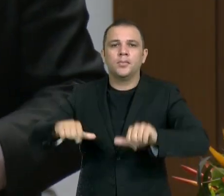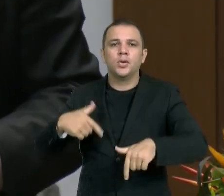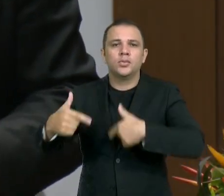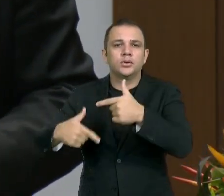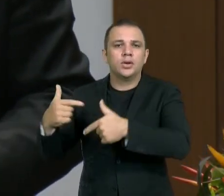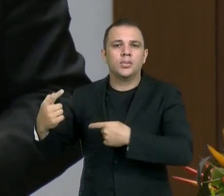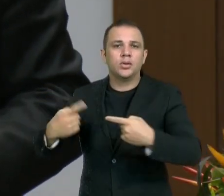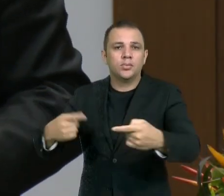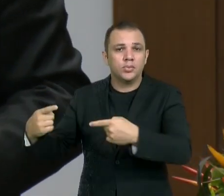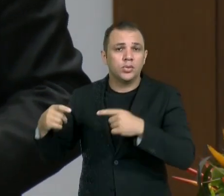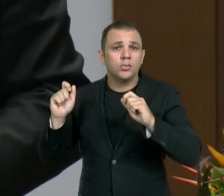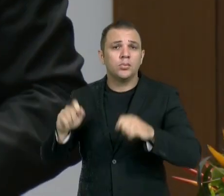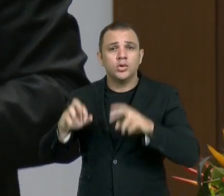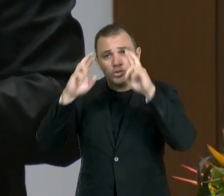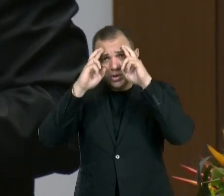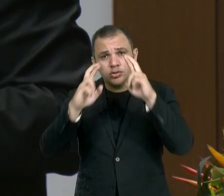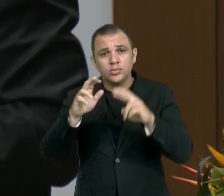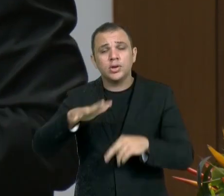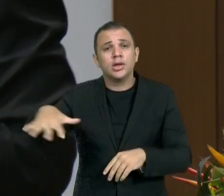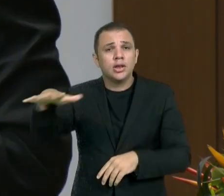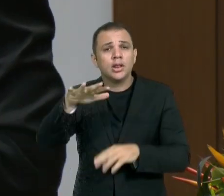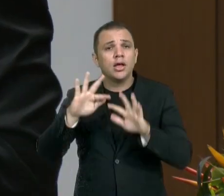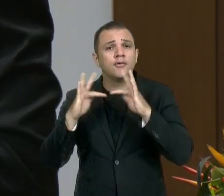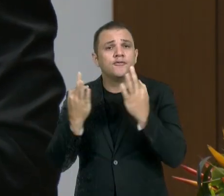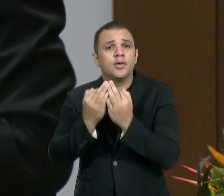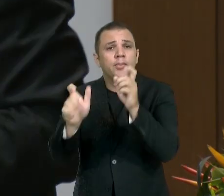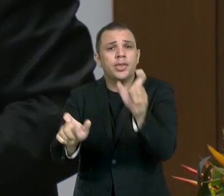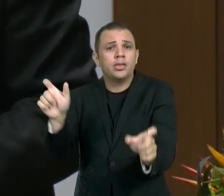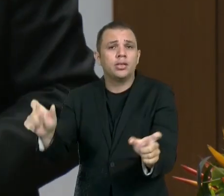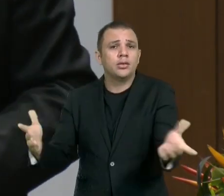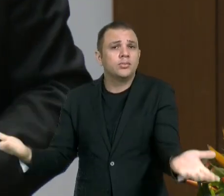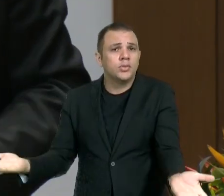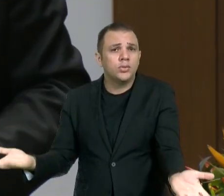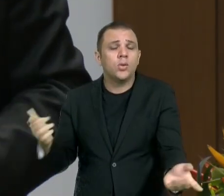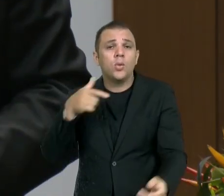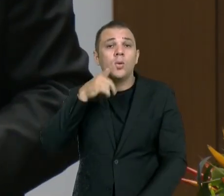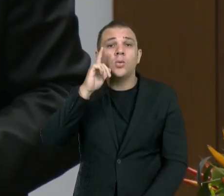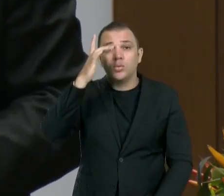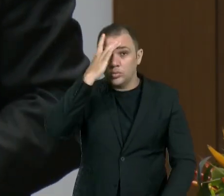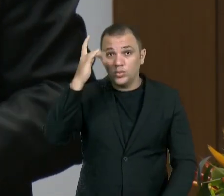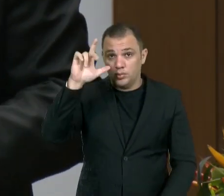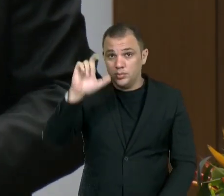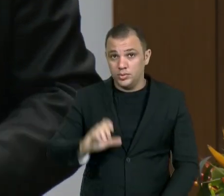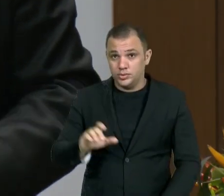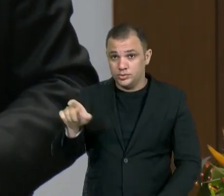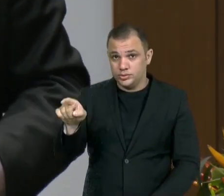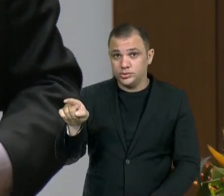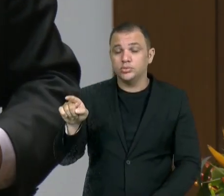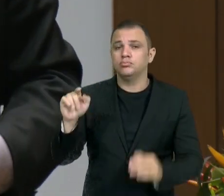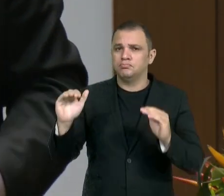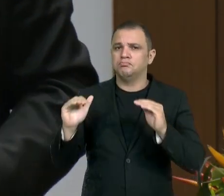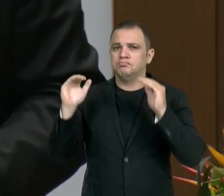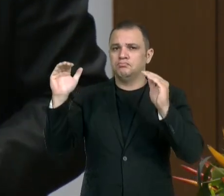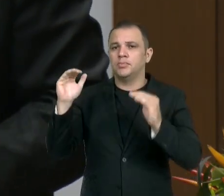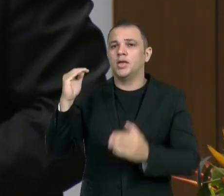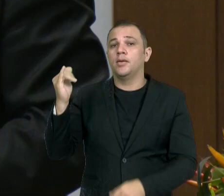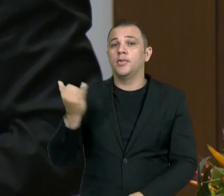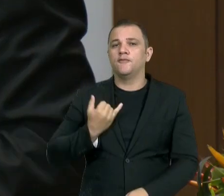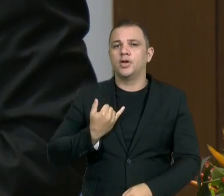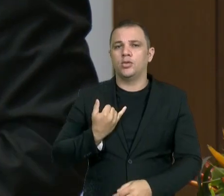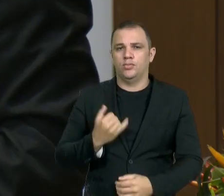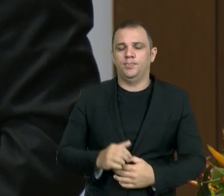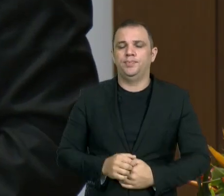das pessoas. Ontem, um grande cidadão me falou, e uma pessoa, uma fonte confiável